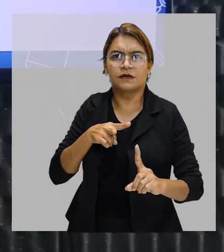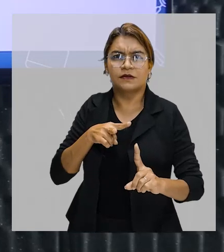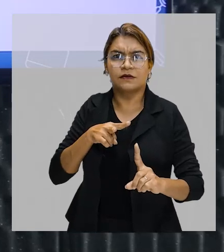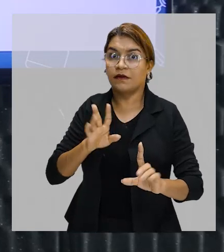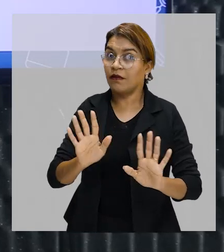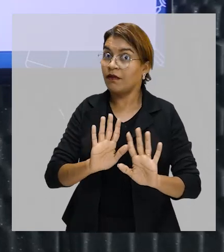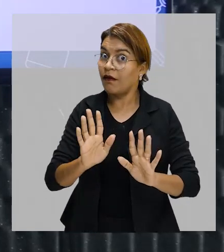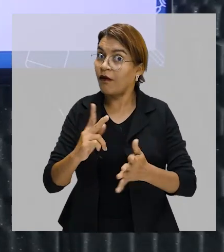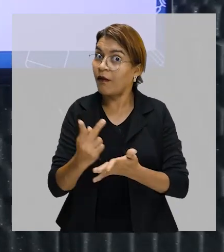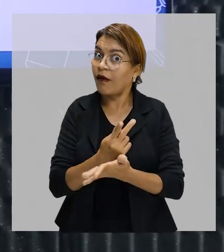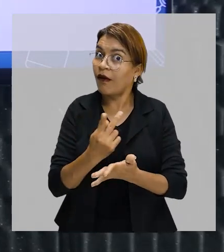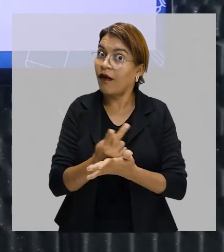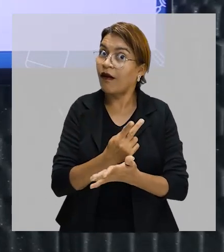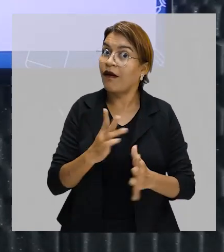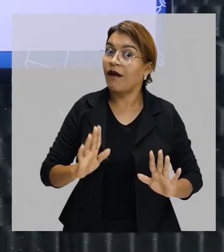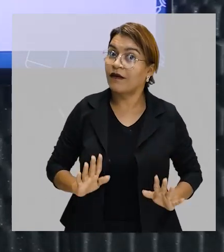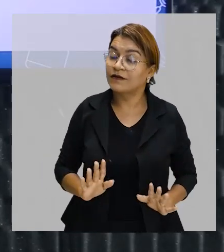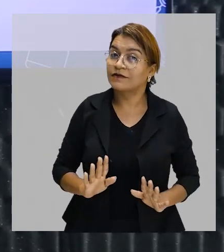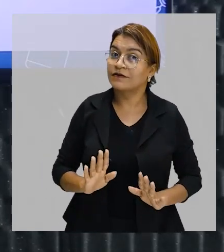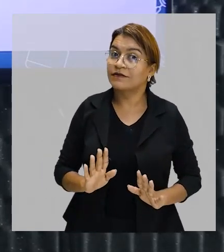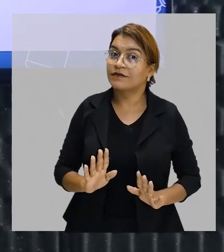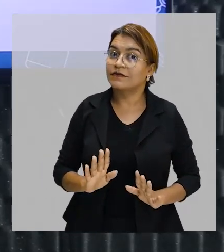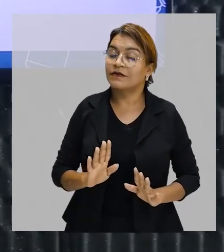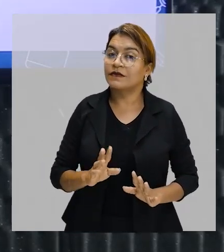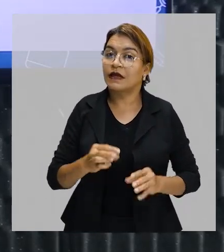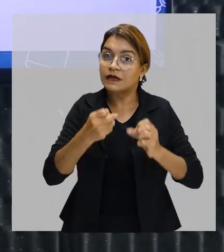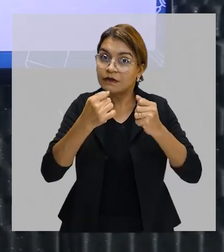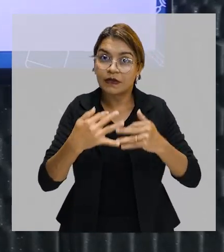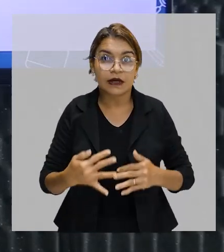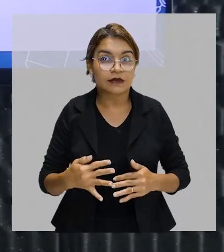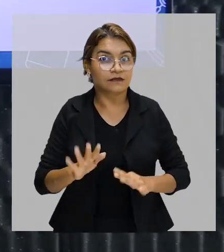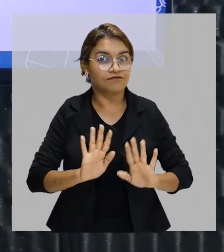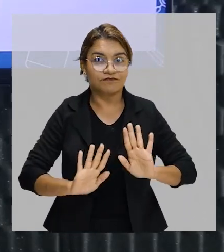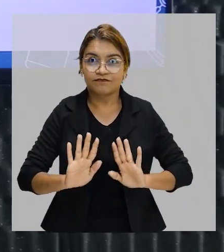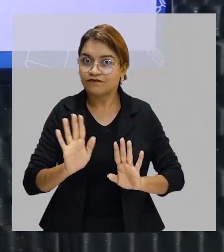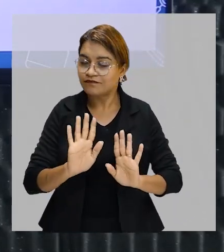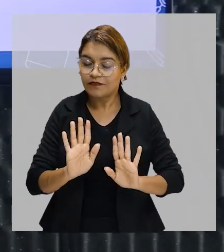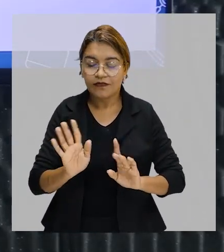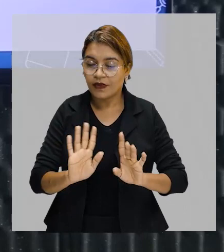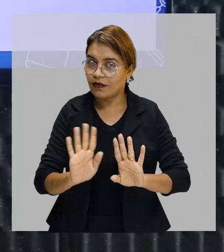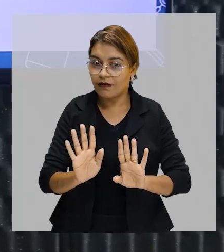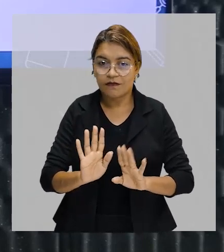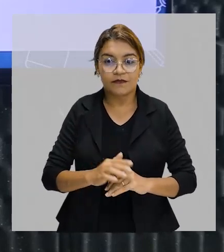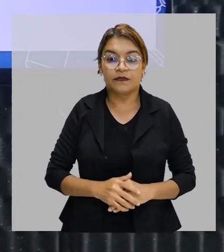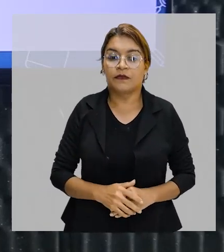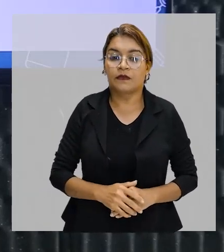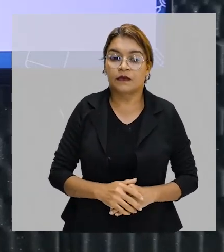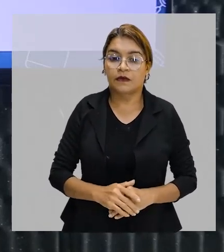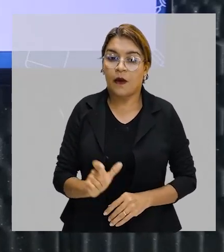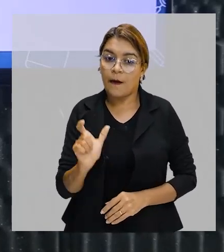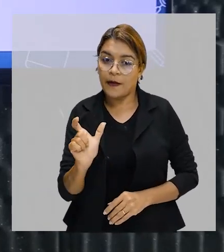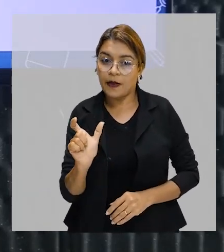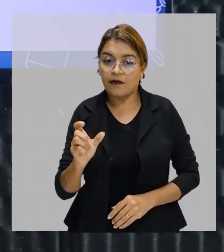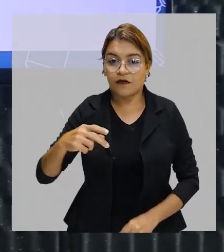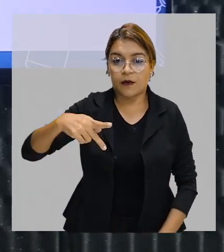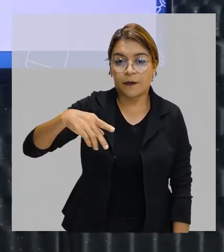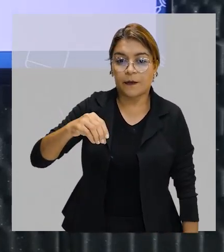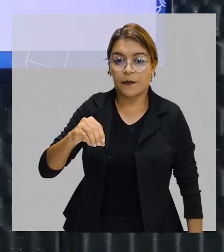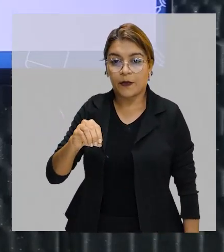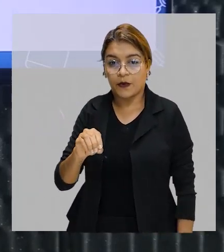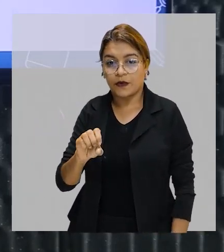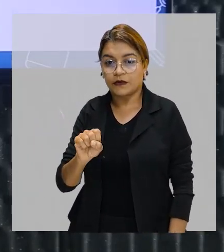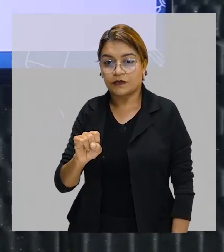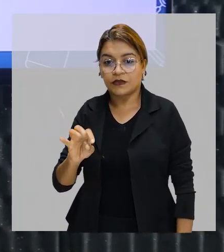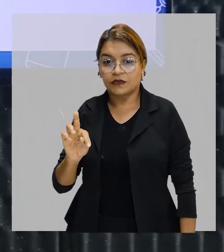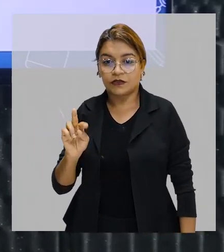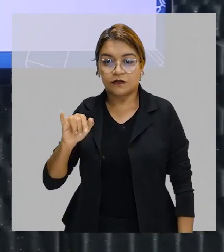que está errado. Essa explicação não é correta, ela é equivocada. Porque, nesse caso, a palavra positivismo deriva